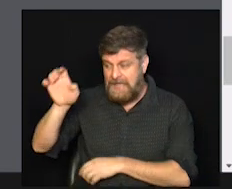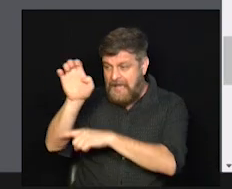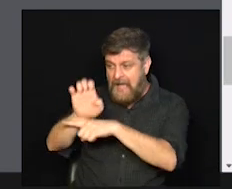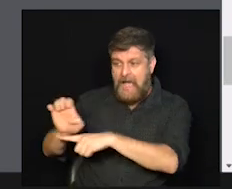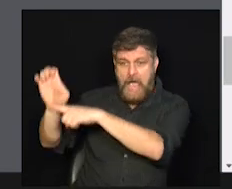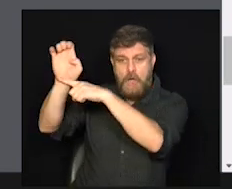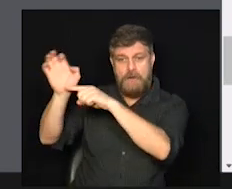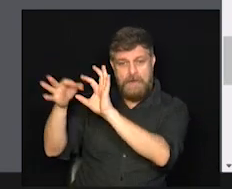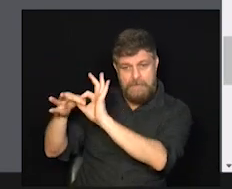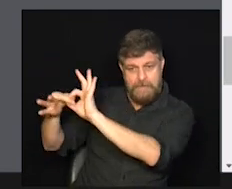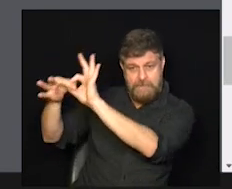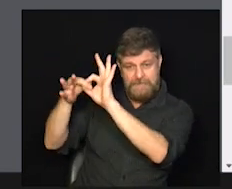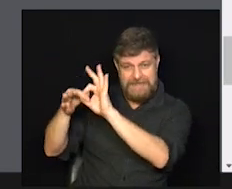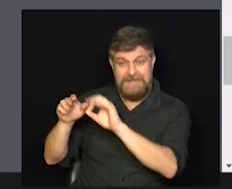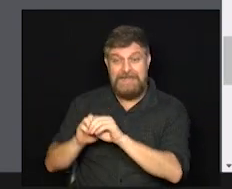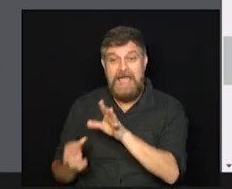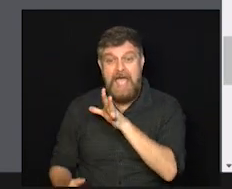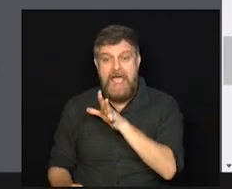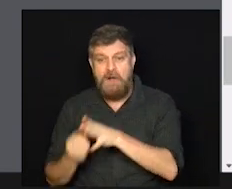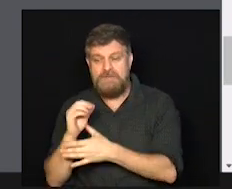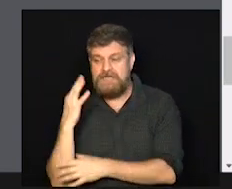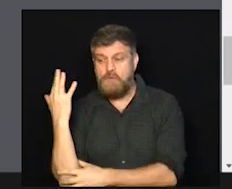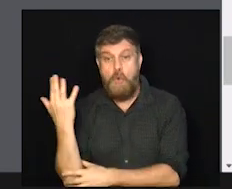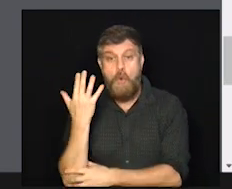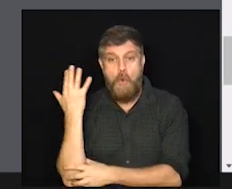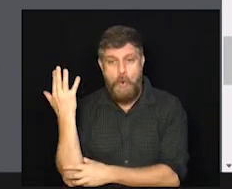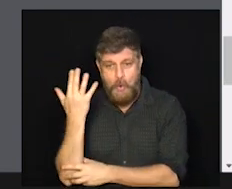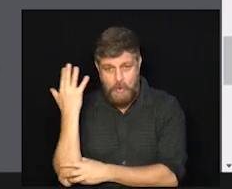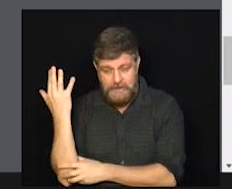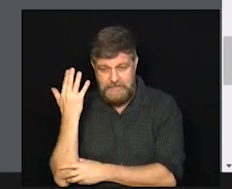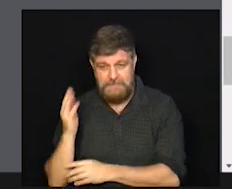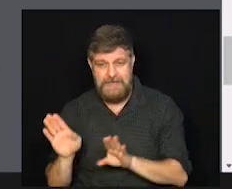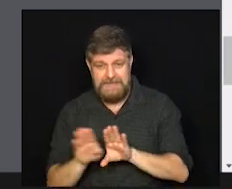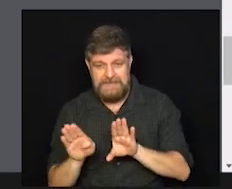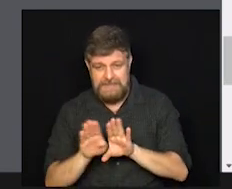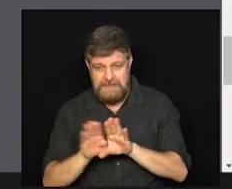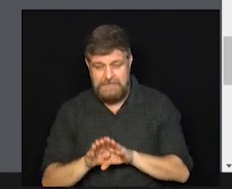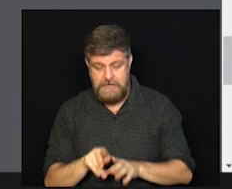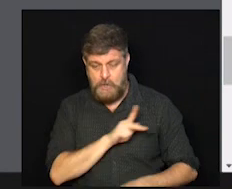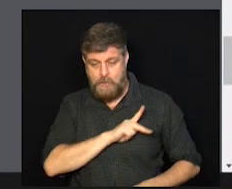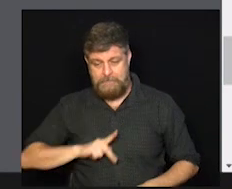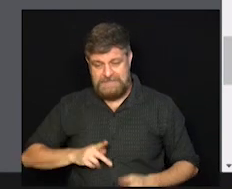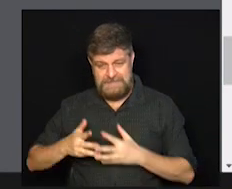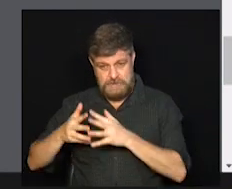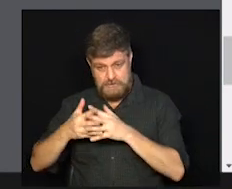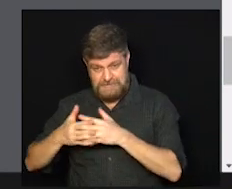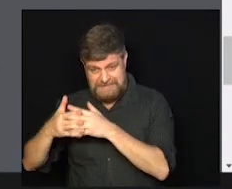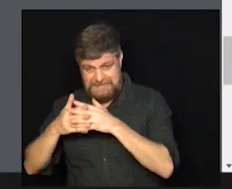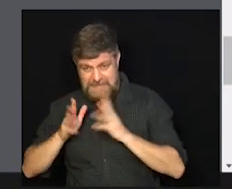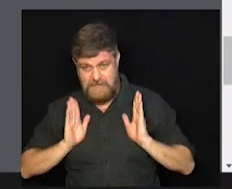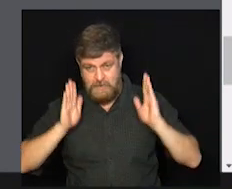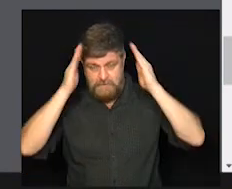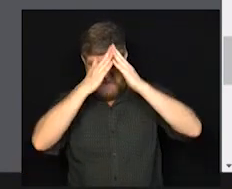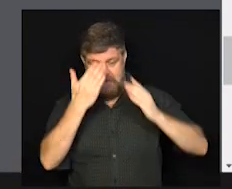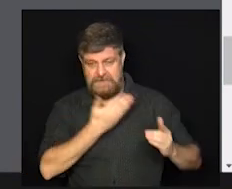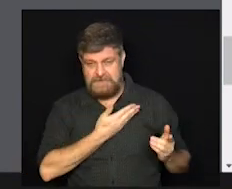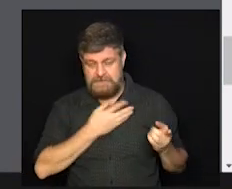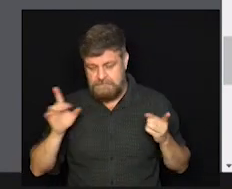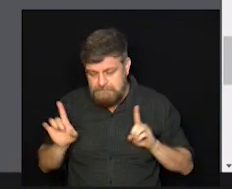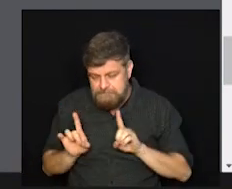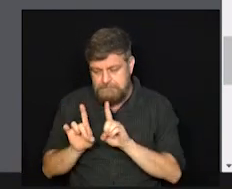a cúpula do clima. O Biden, presidente americano, que tem um contato muito direto com o Papa Francisco, antes